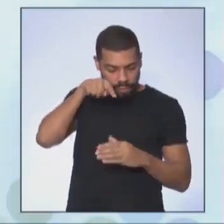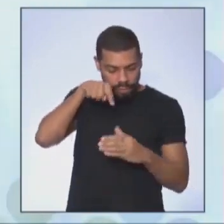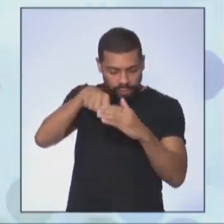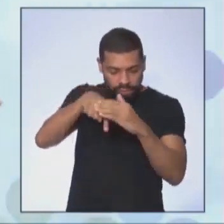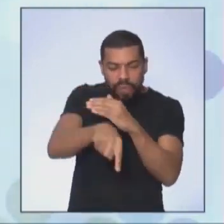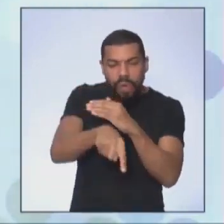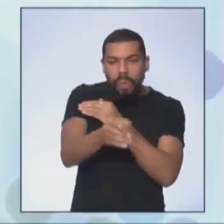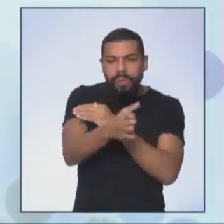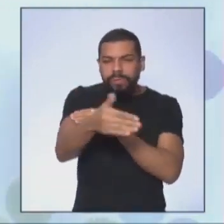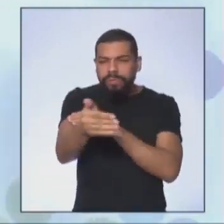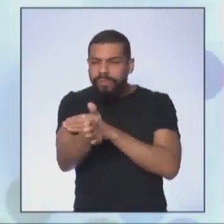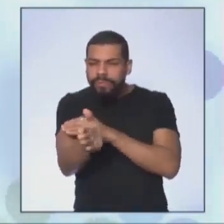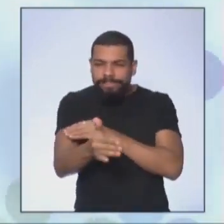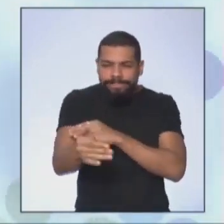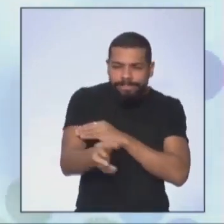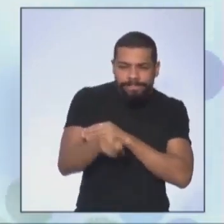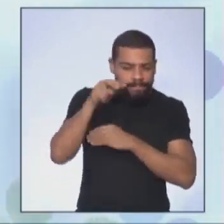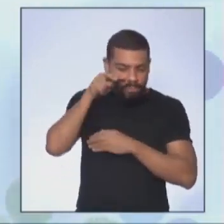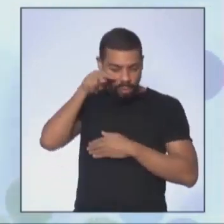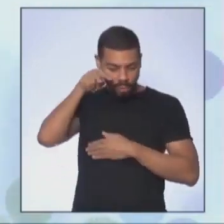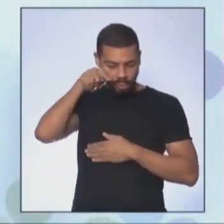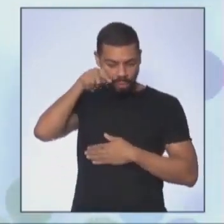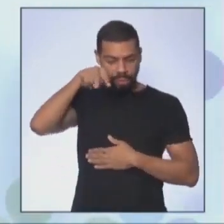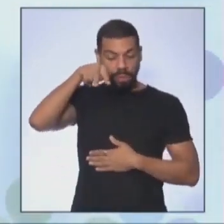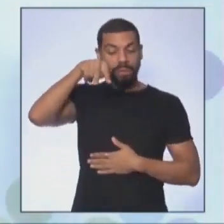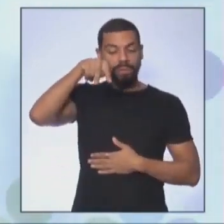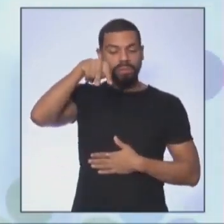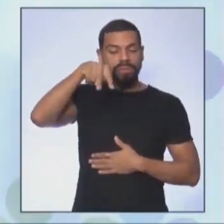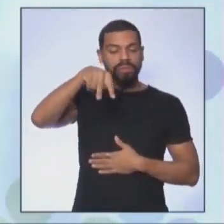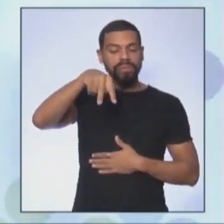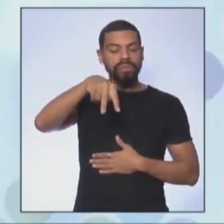peixe e poder pegar mais. Então, ele quer ficar próximo de... Oi?